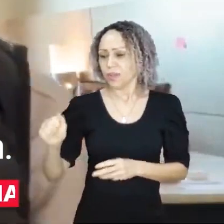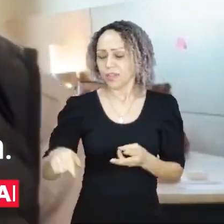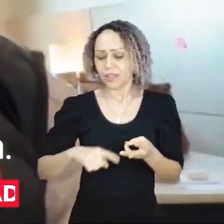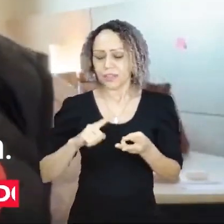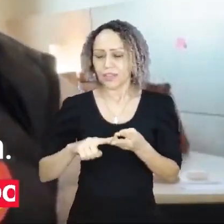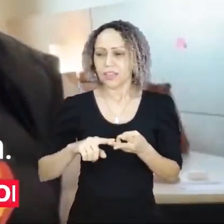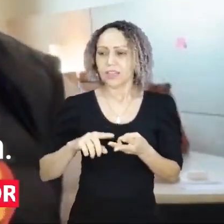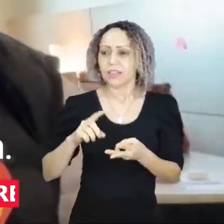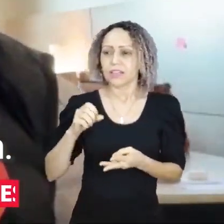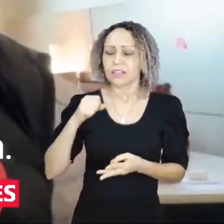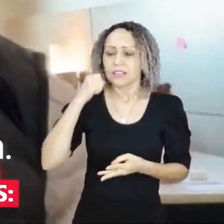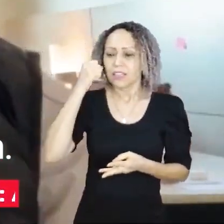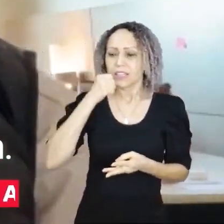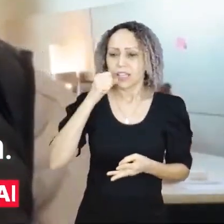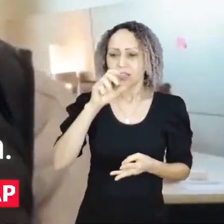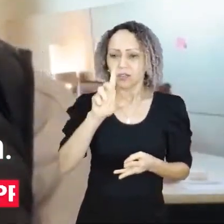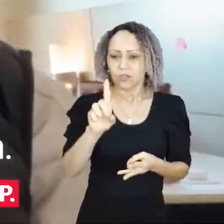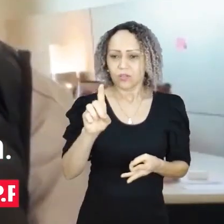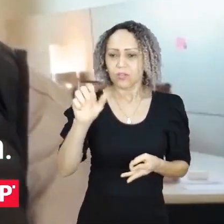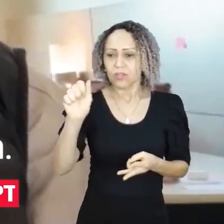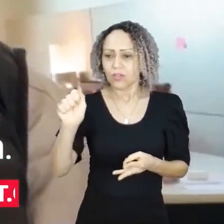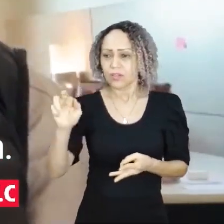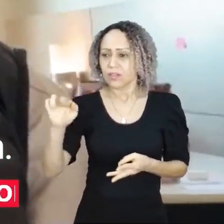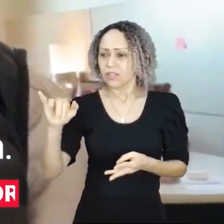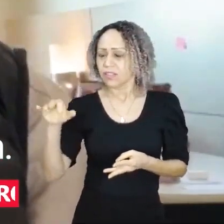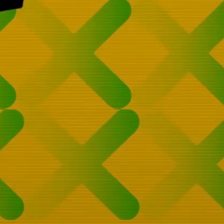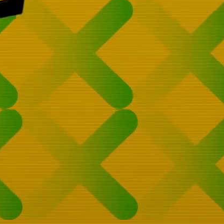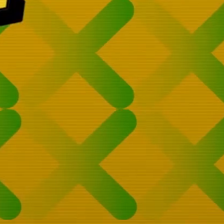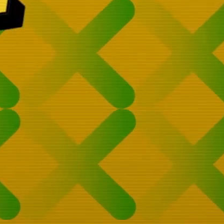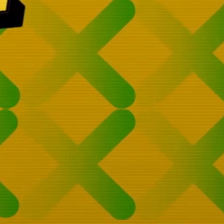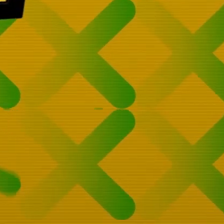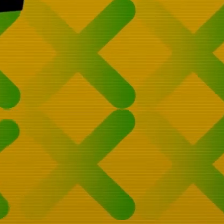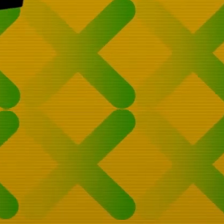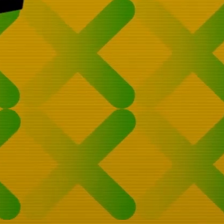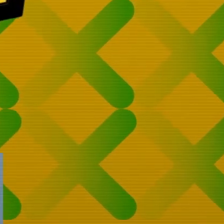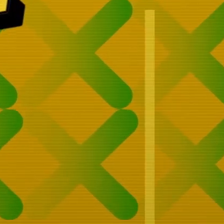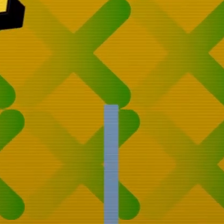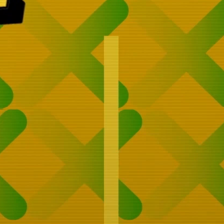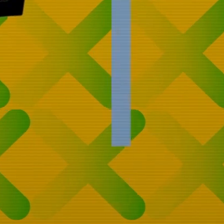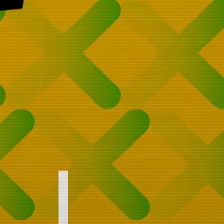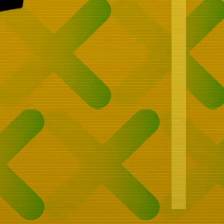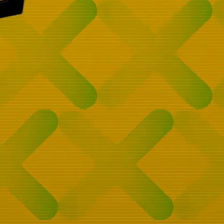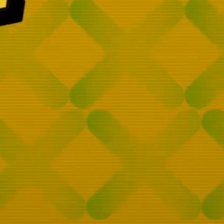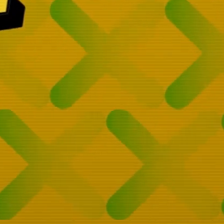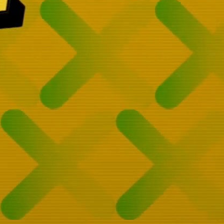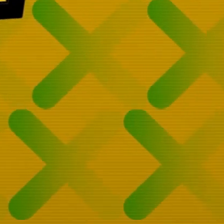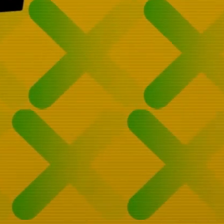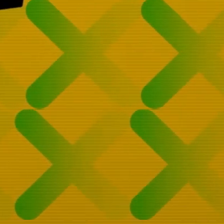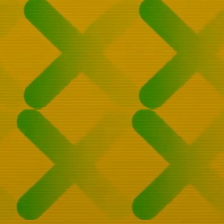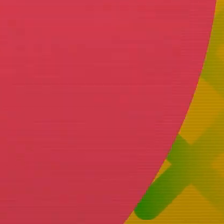Dário Berger compõe comigo a chapa majoritária.